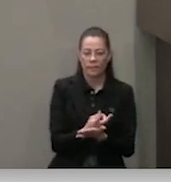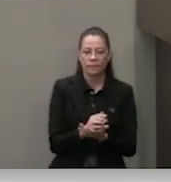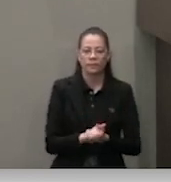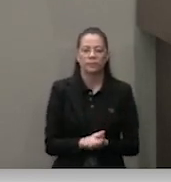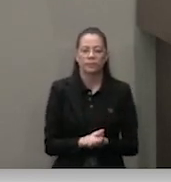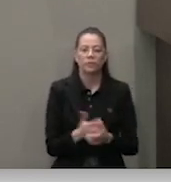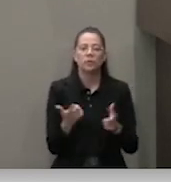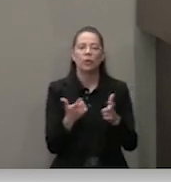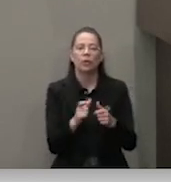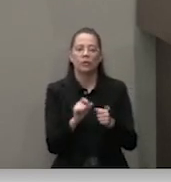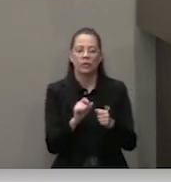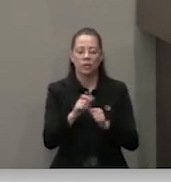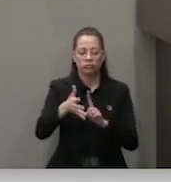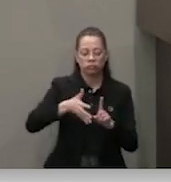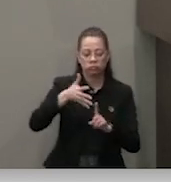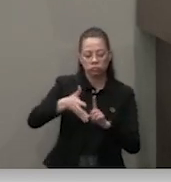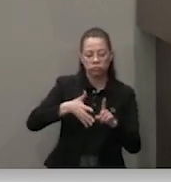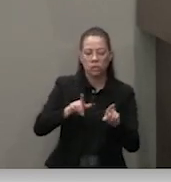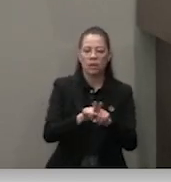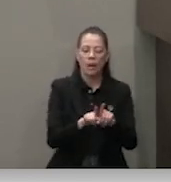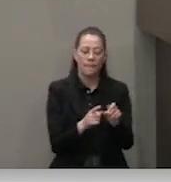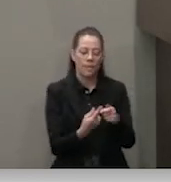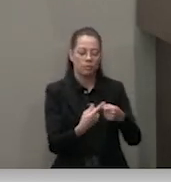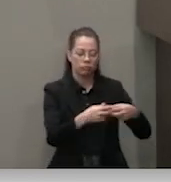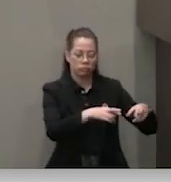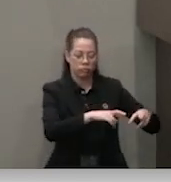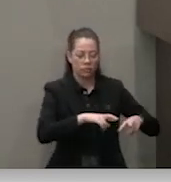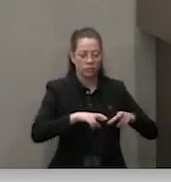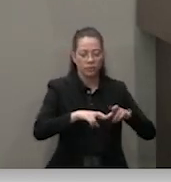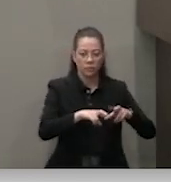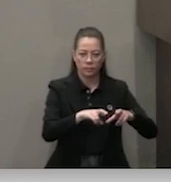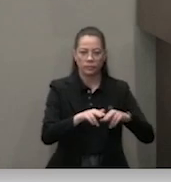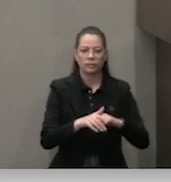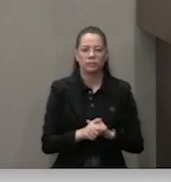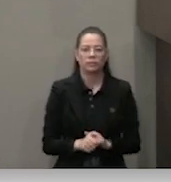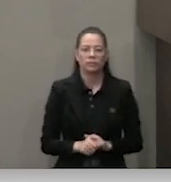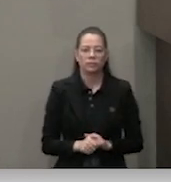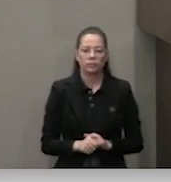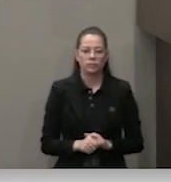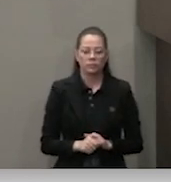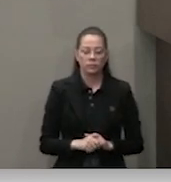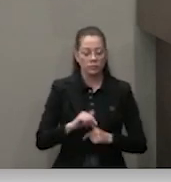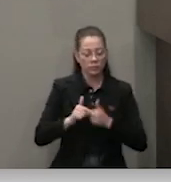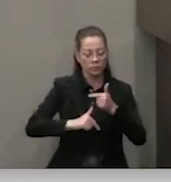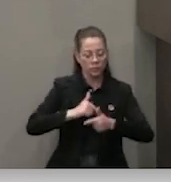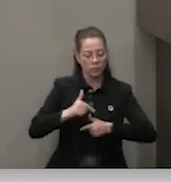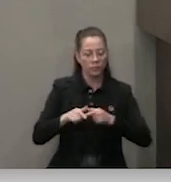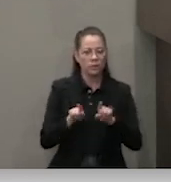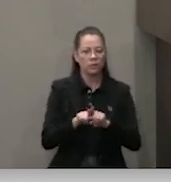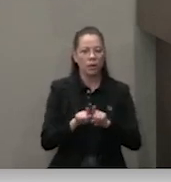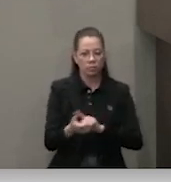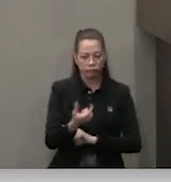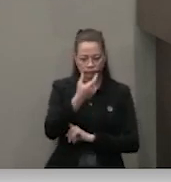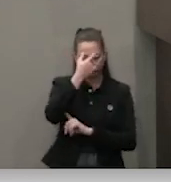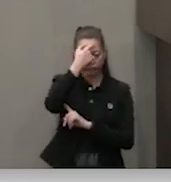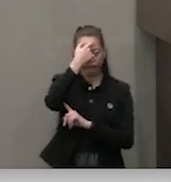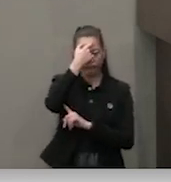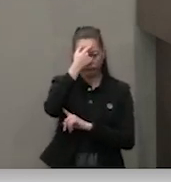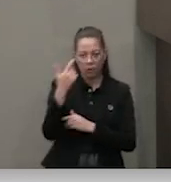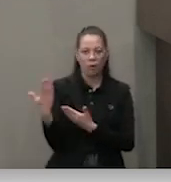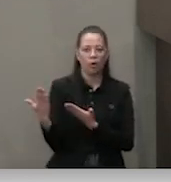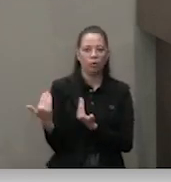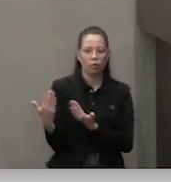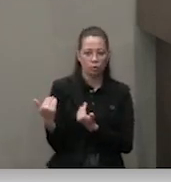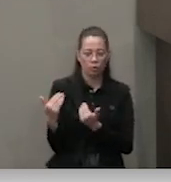onde realiza palestras na cidade e região atuante também na conscientização de jovens